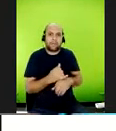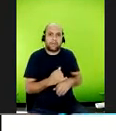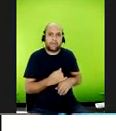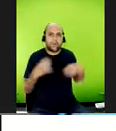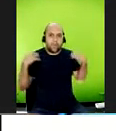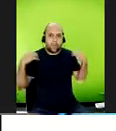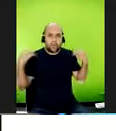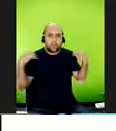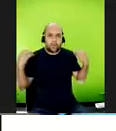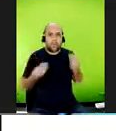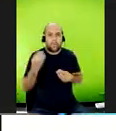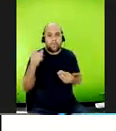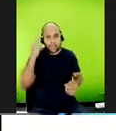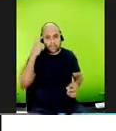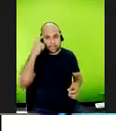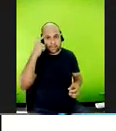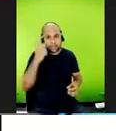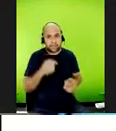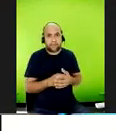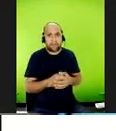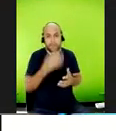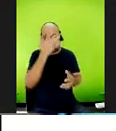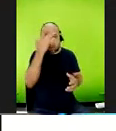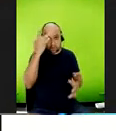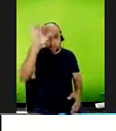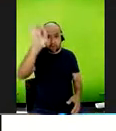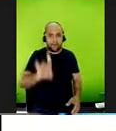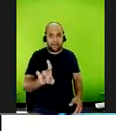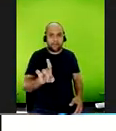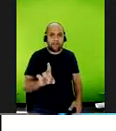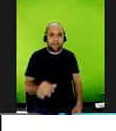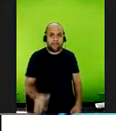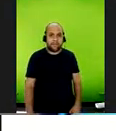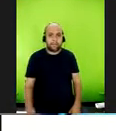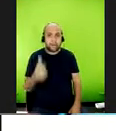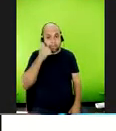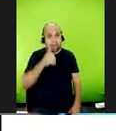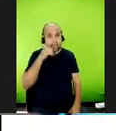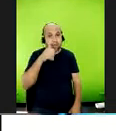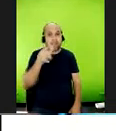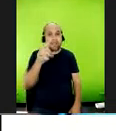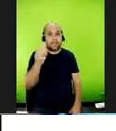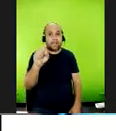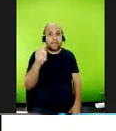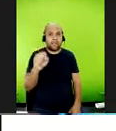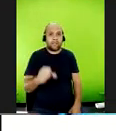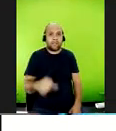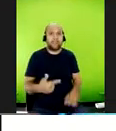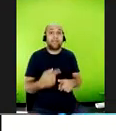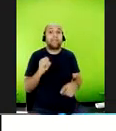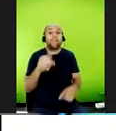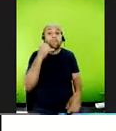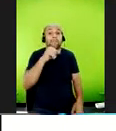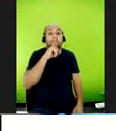e se for mulher com algum tipo de deficiência e sua mulher lésbica mais masculina se for uma mãe e se for a mãe